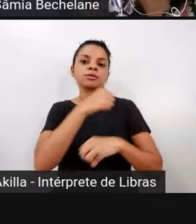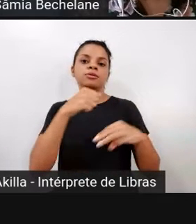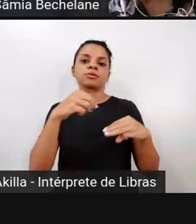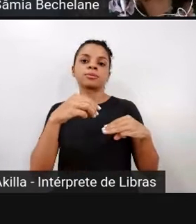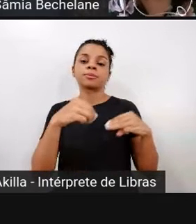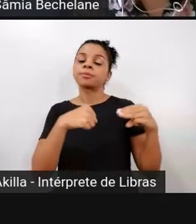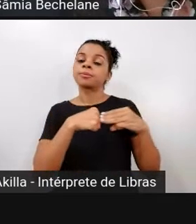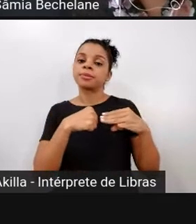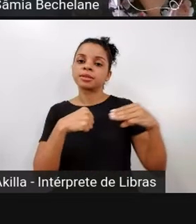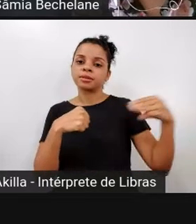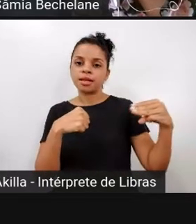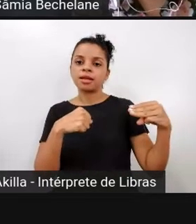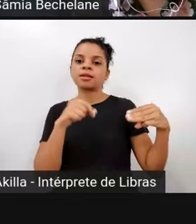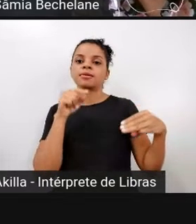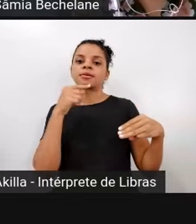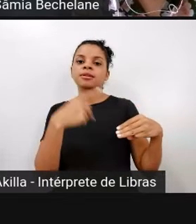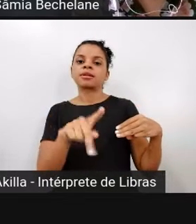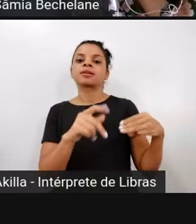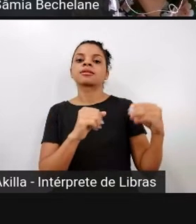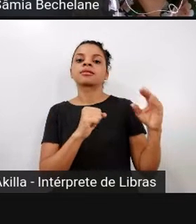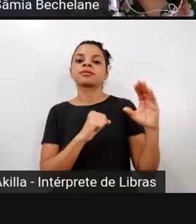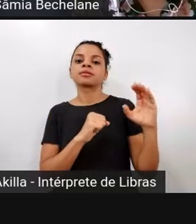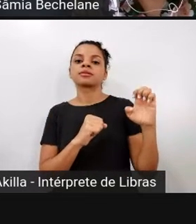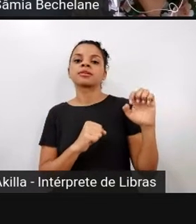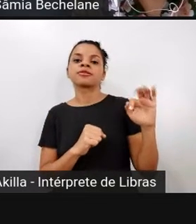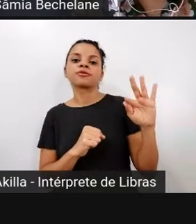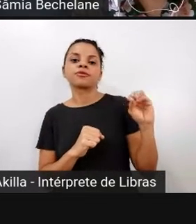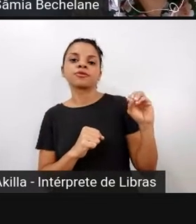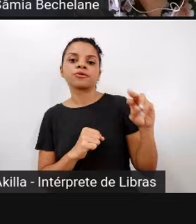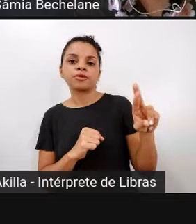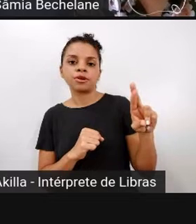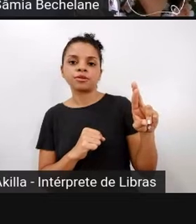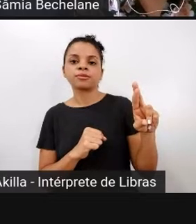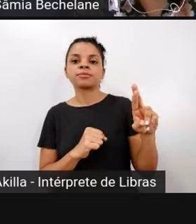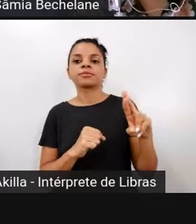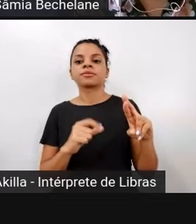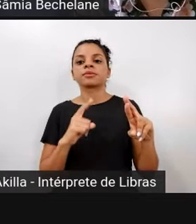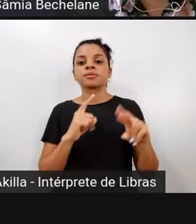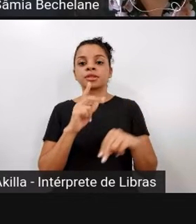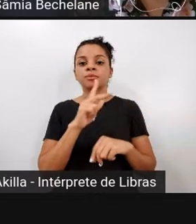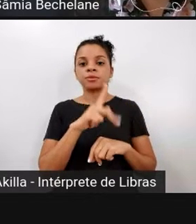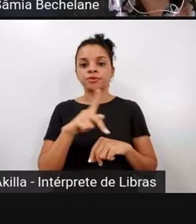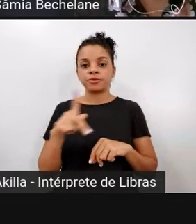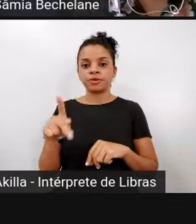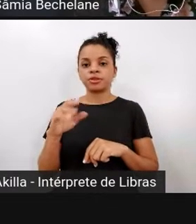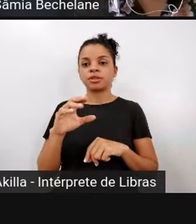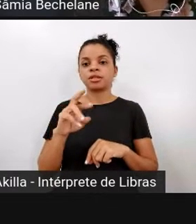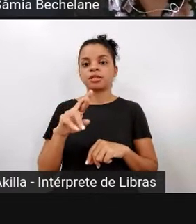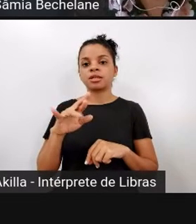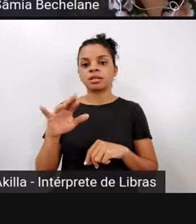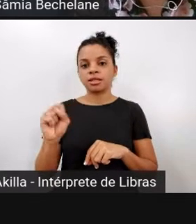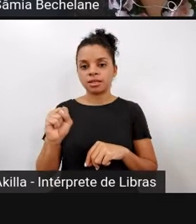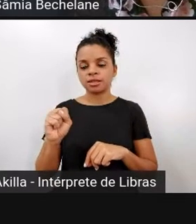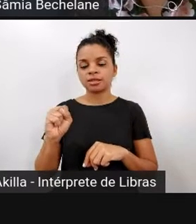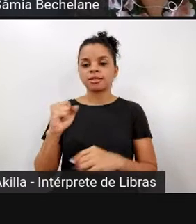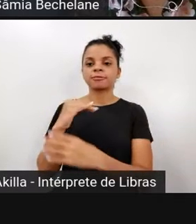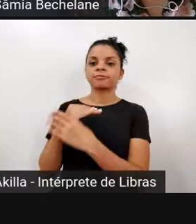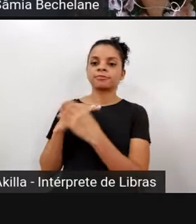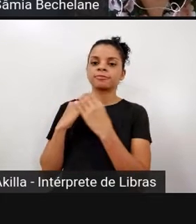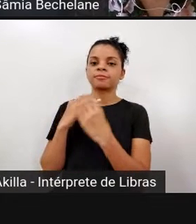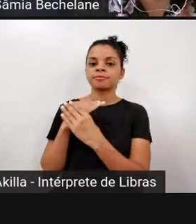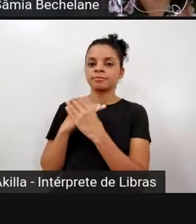do CEFOR, e sou orientada pela professora Cris, que é uma super parceira aí